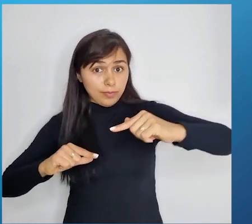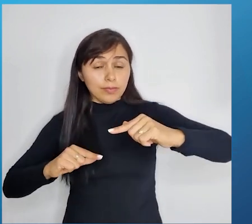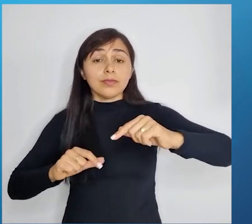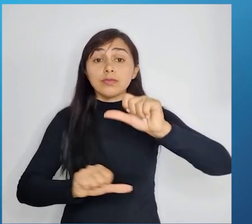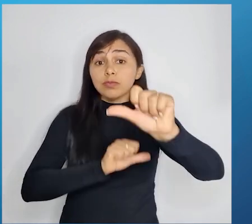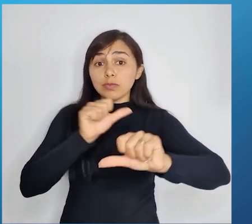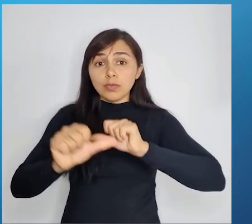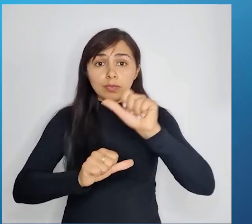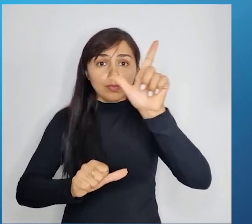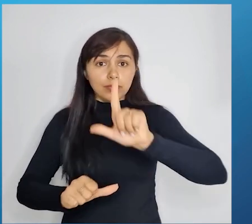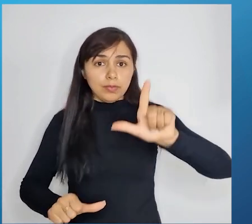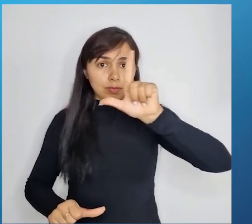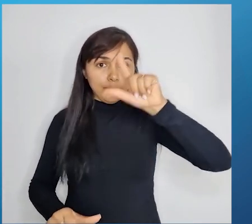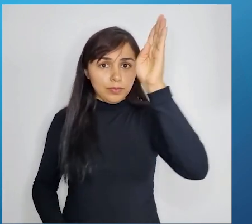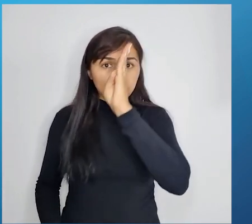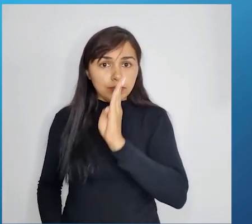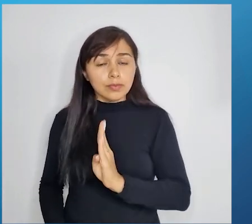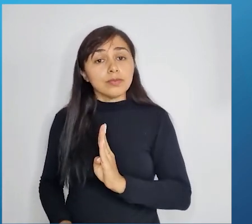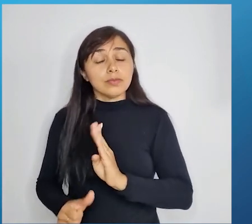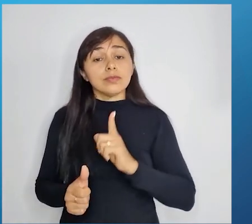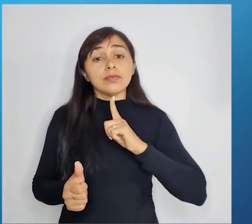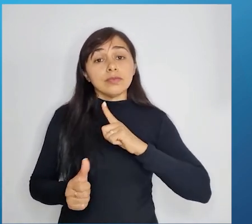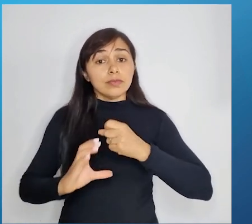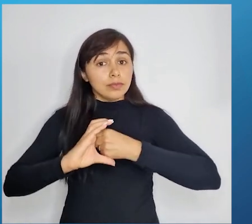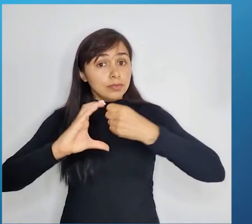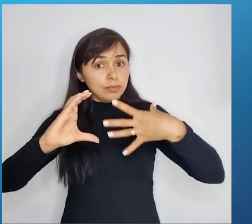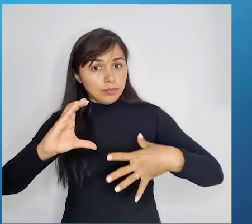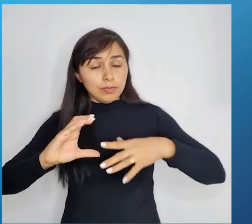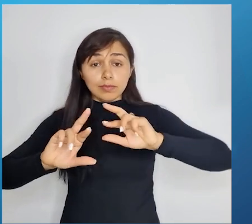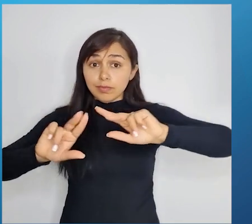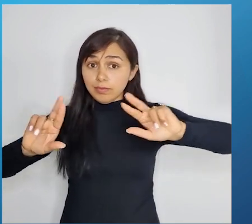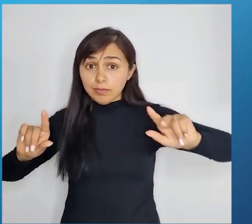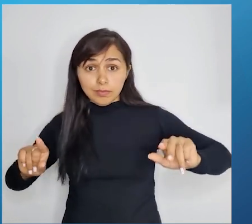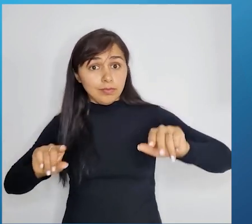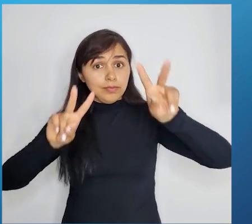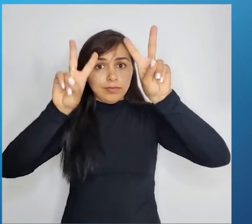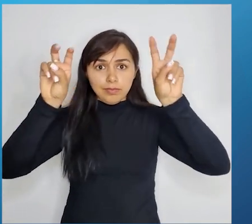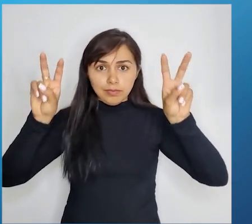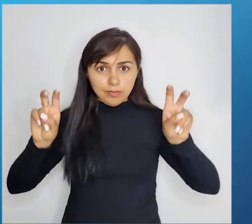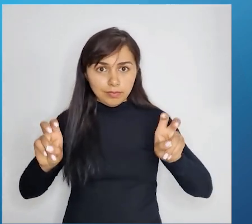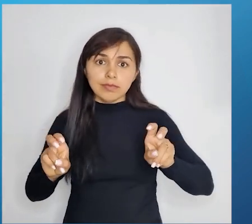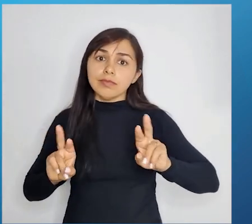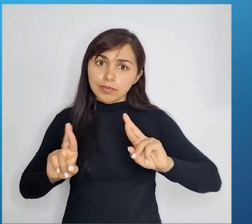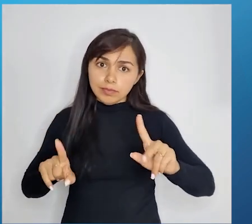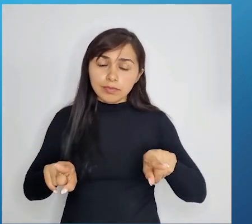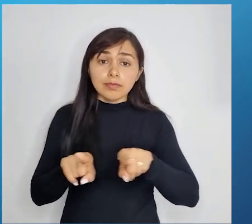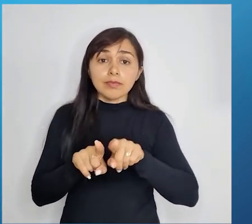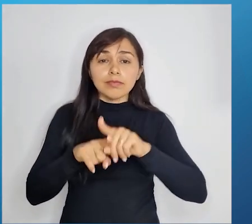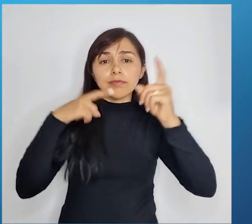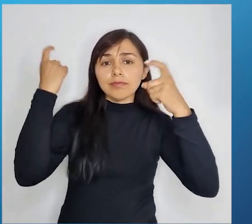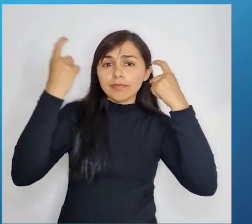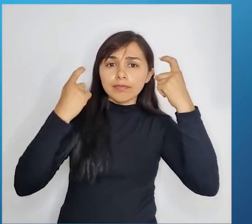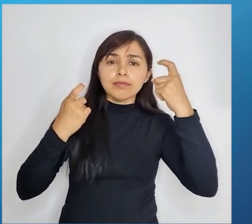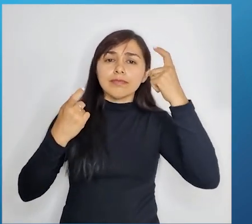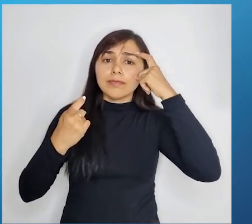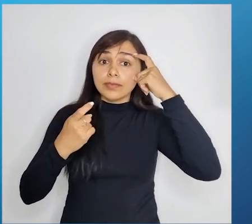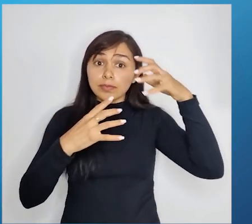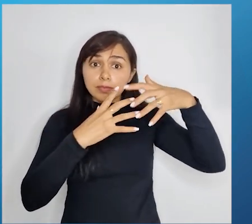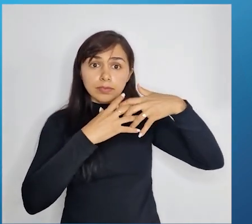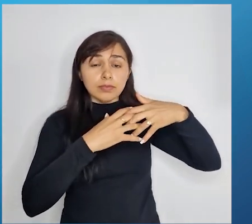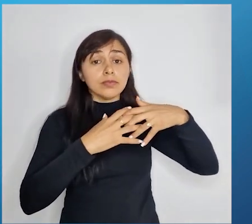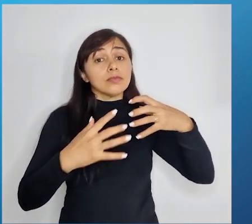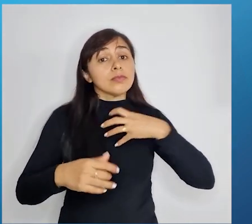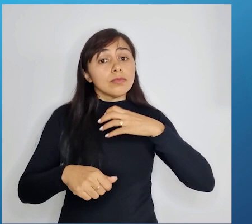transição na literatura brasileira, marcado pela diversidade de abordagens e pela preocupação em refletir de maneira